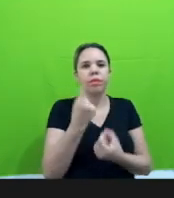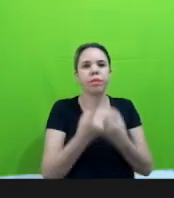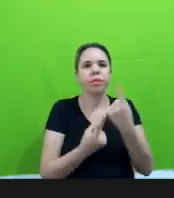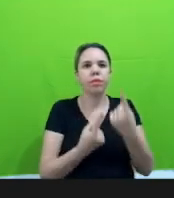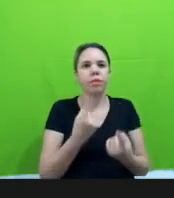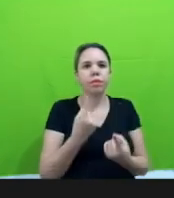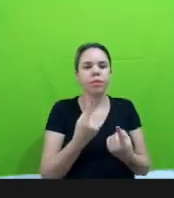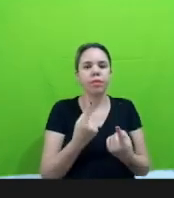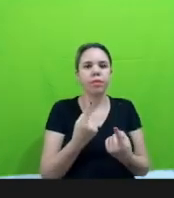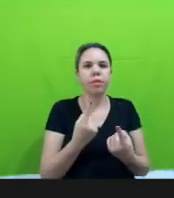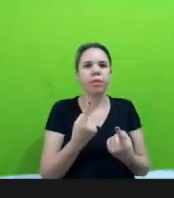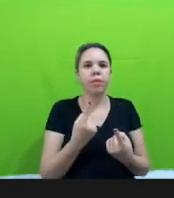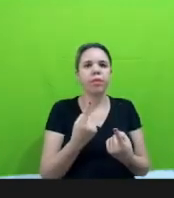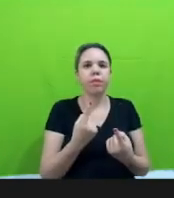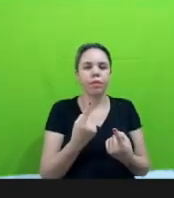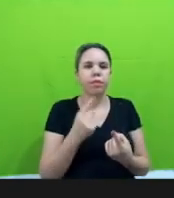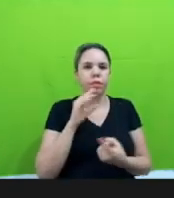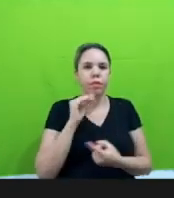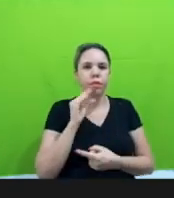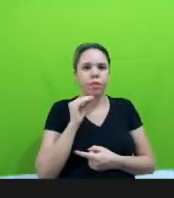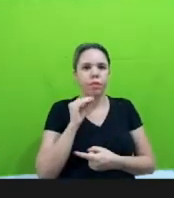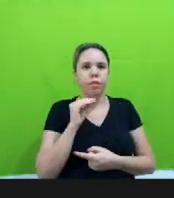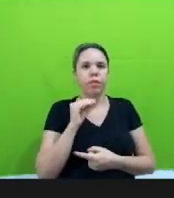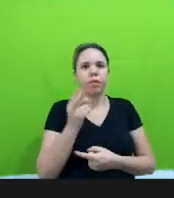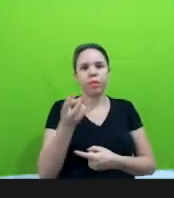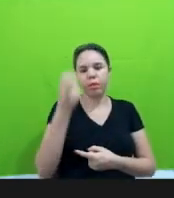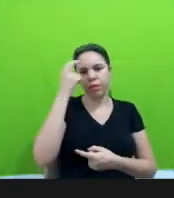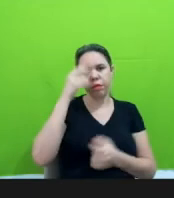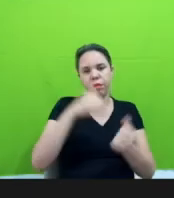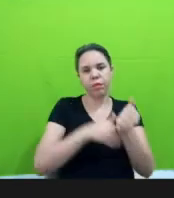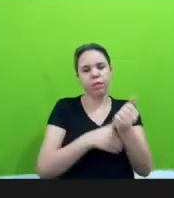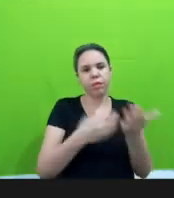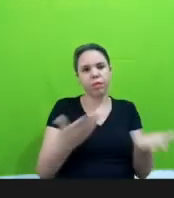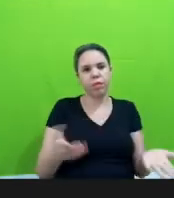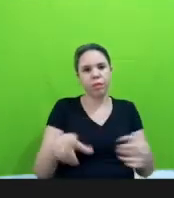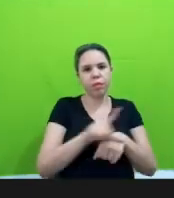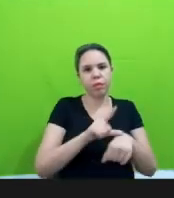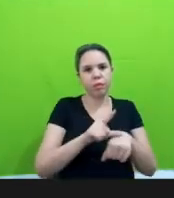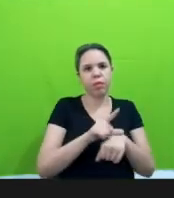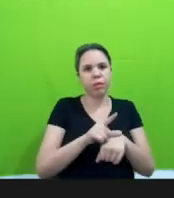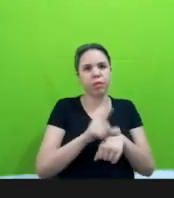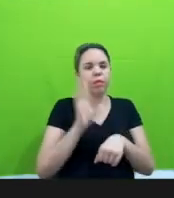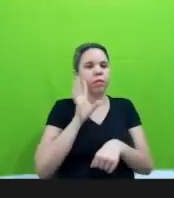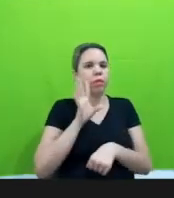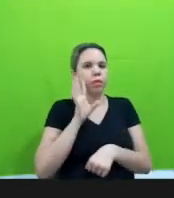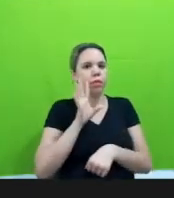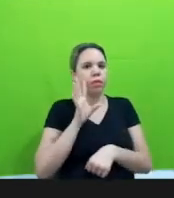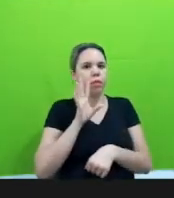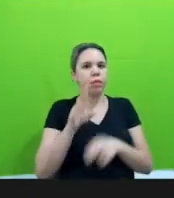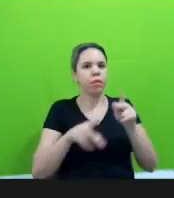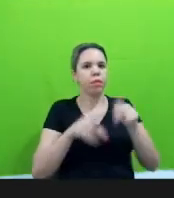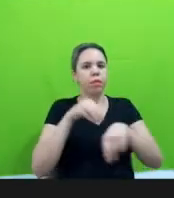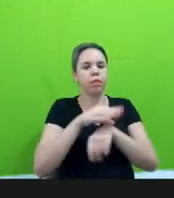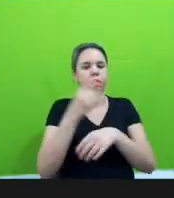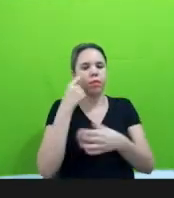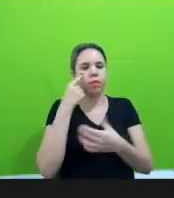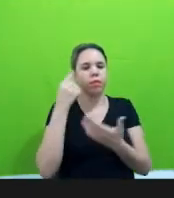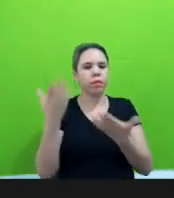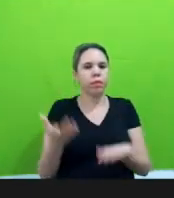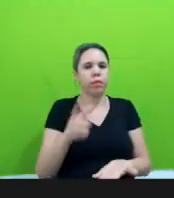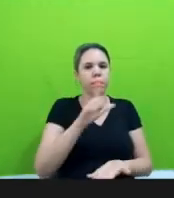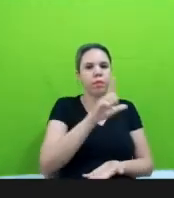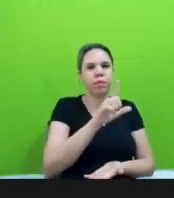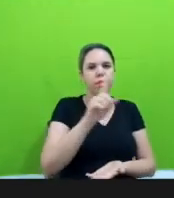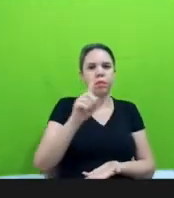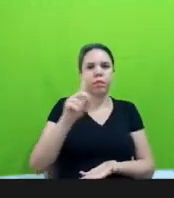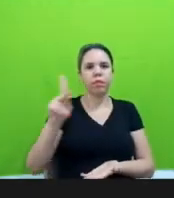dos servidores que insistem nessa cultura do sigilo. Olha, chegou uma legislação nova que é legal, hein, para a gente não passar informação para as pessoas, olha aqui, ó. LGPD tem vários